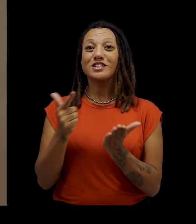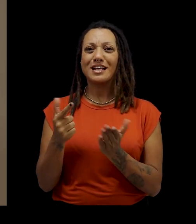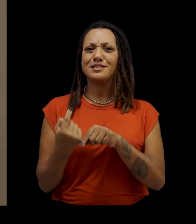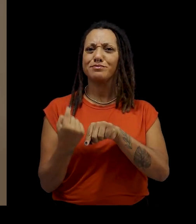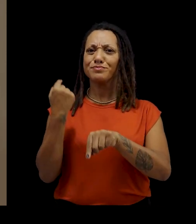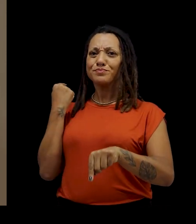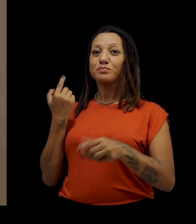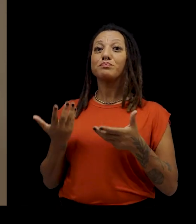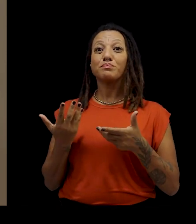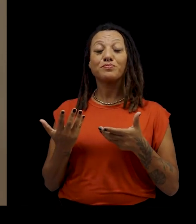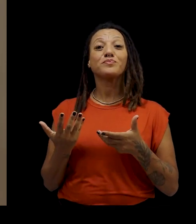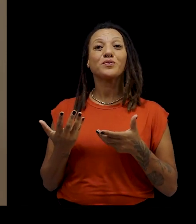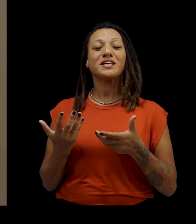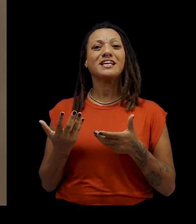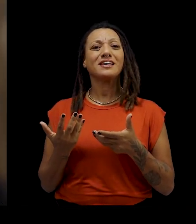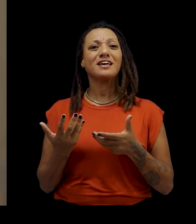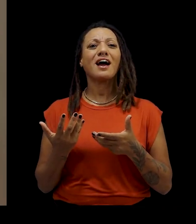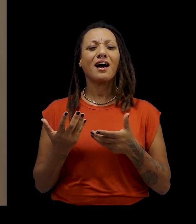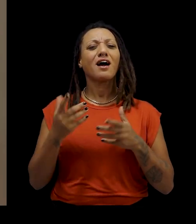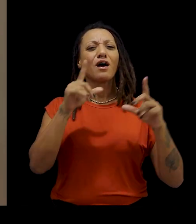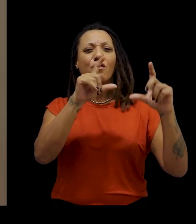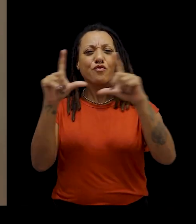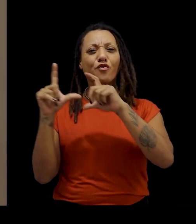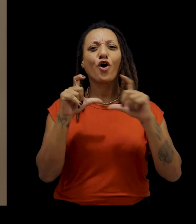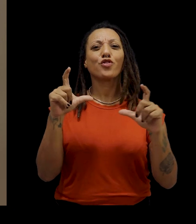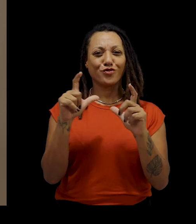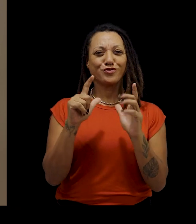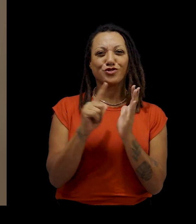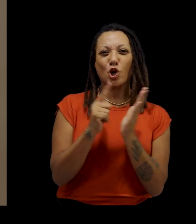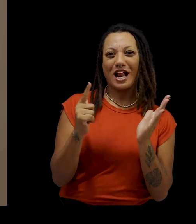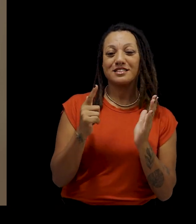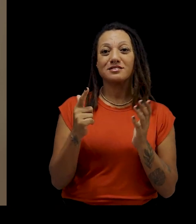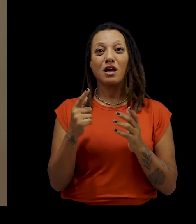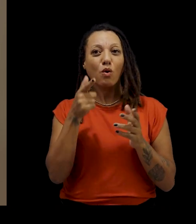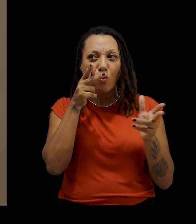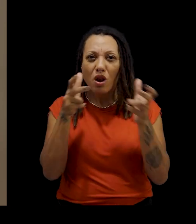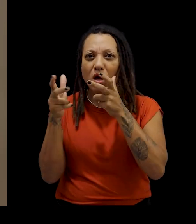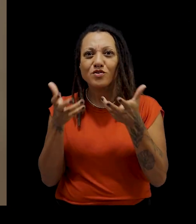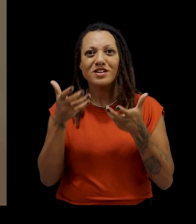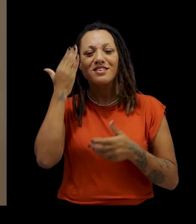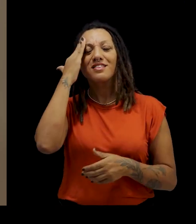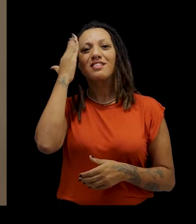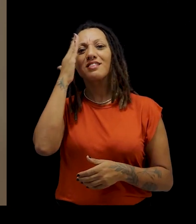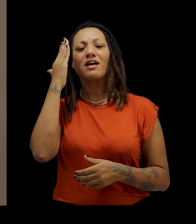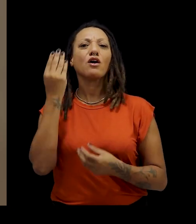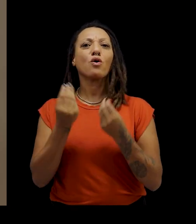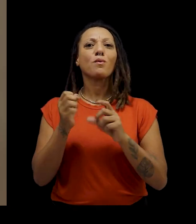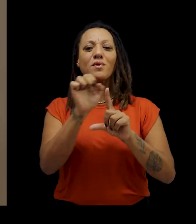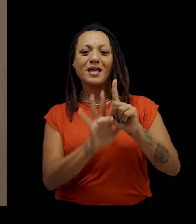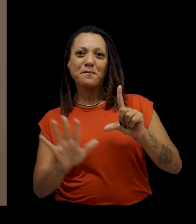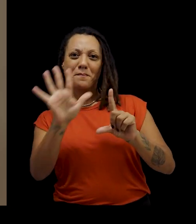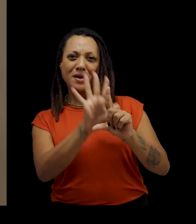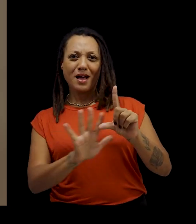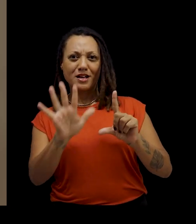fui fazer jornalismo lá atrás porque eu queria ser fotojornalista, então de algum jeito eu já olhava e tentava entender um